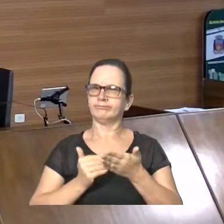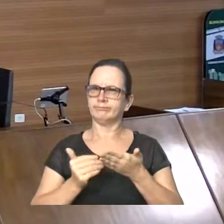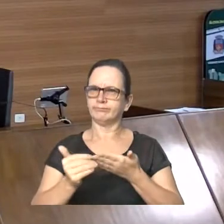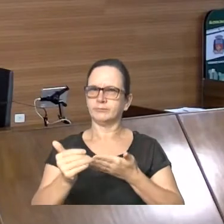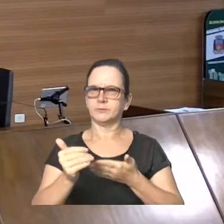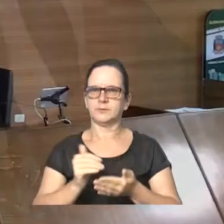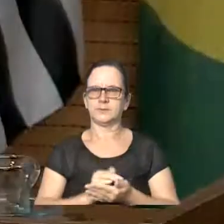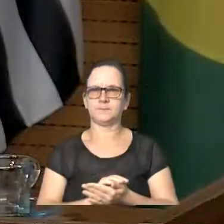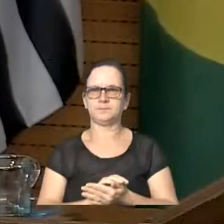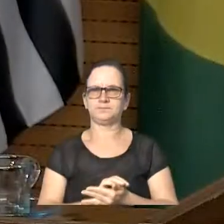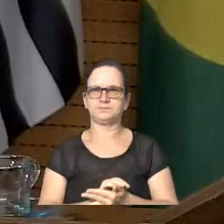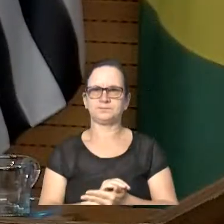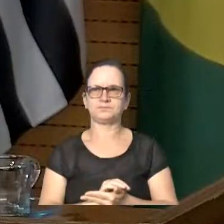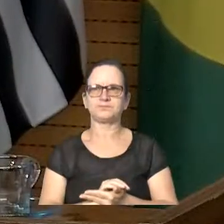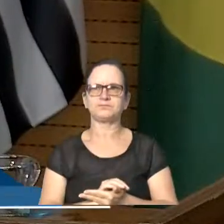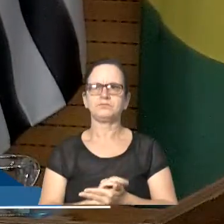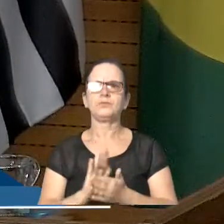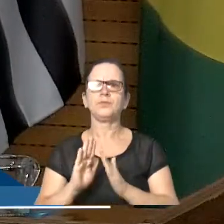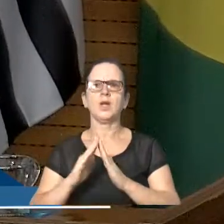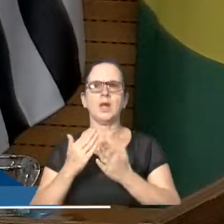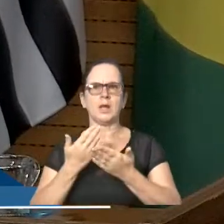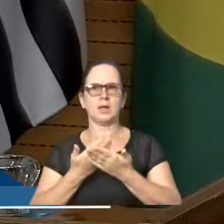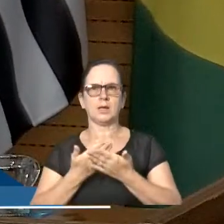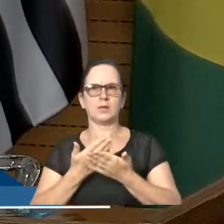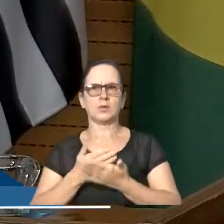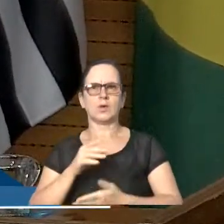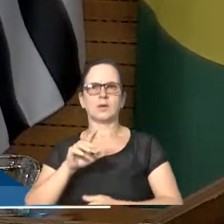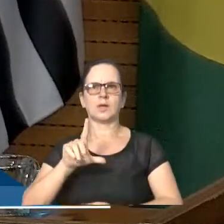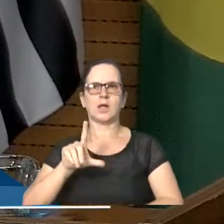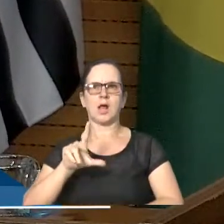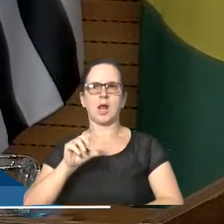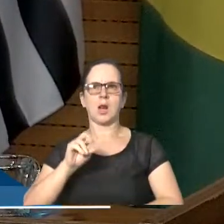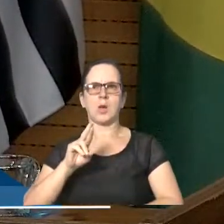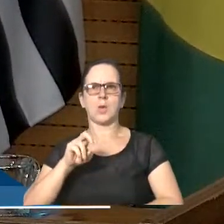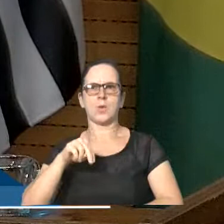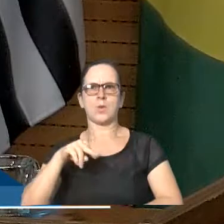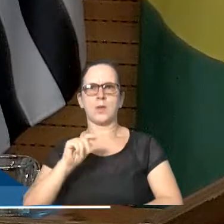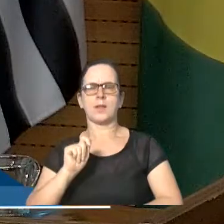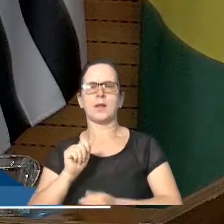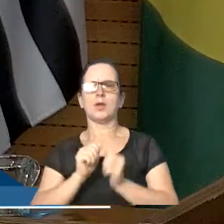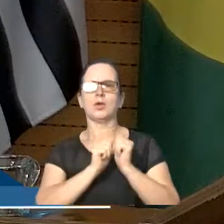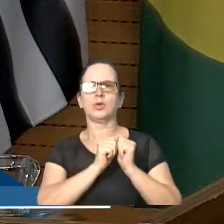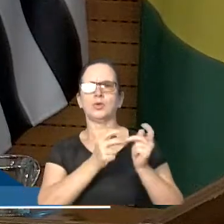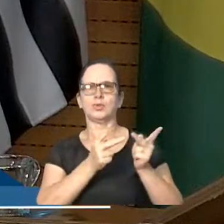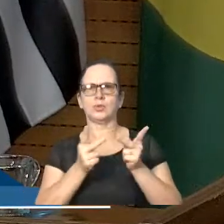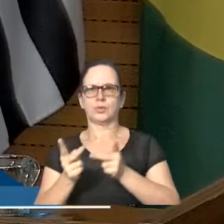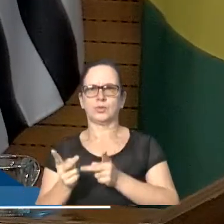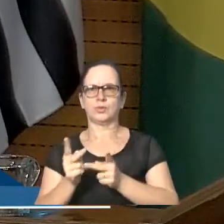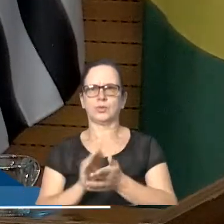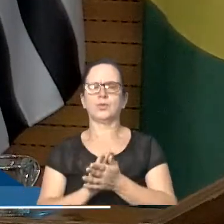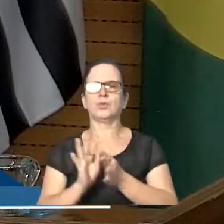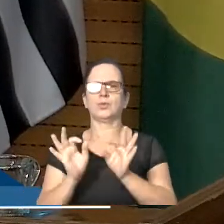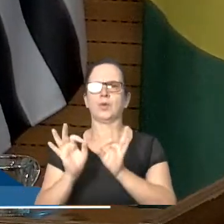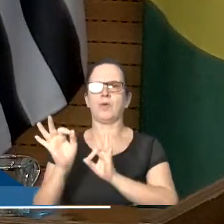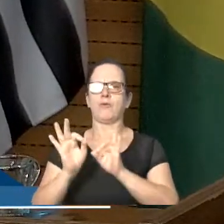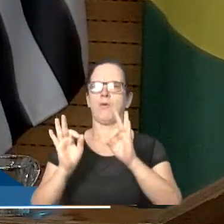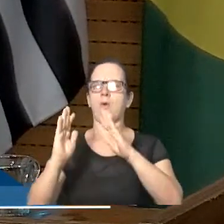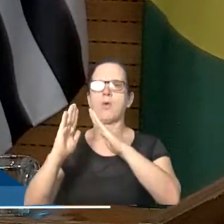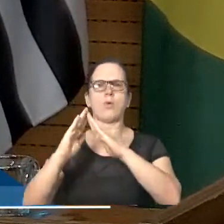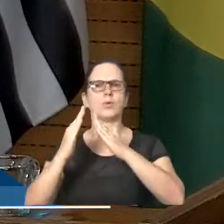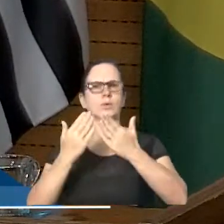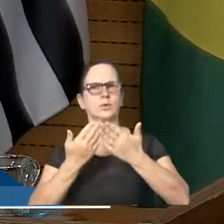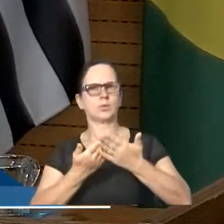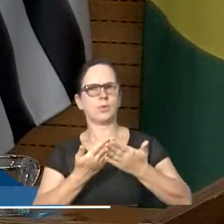fala. Estive hoje no Colégio Lorena, acompanhando uma visita em loco à questão da reforma, da manutenção que está